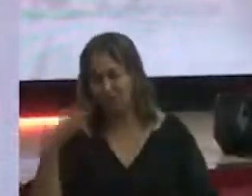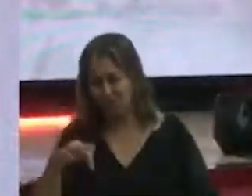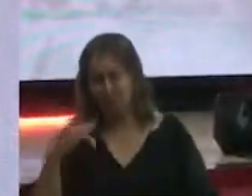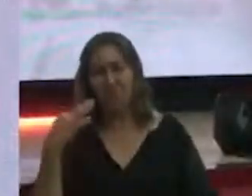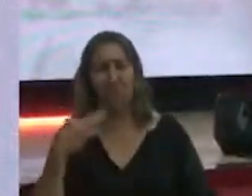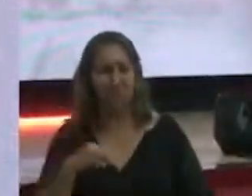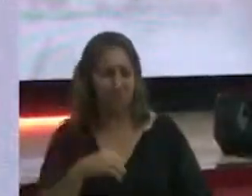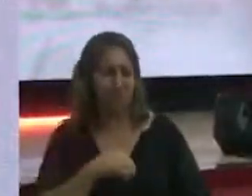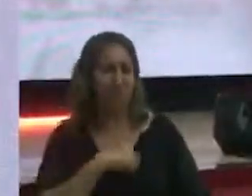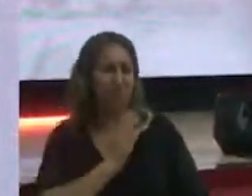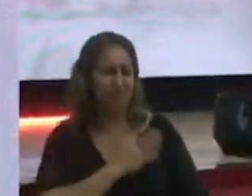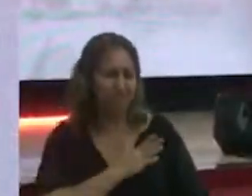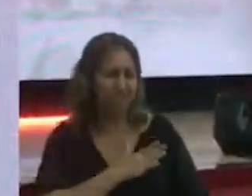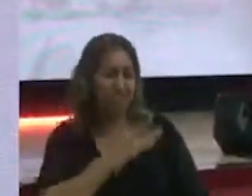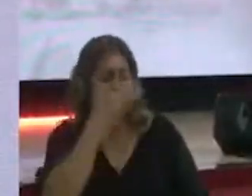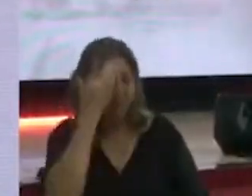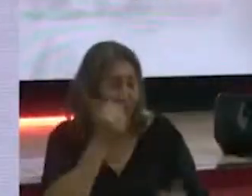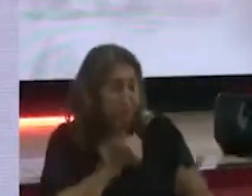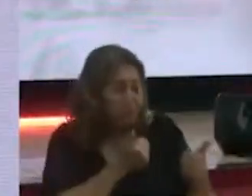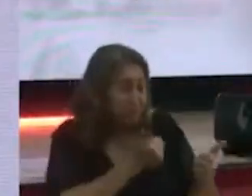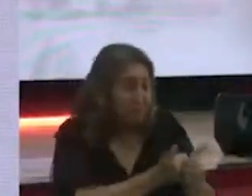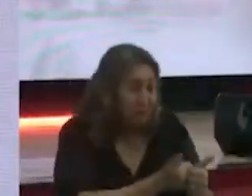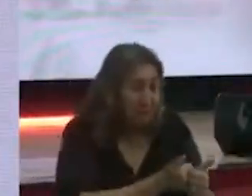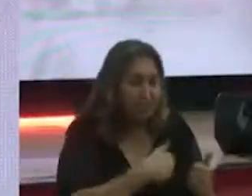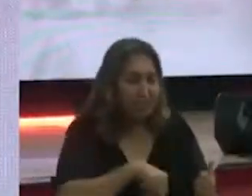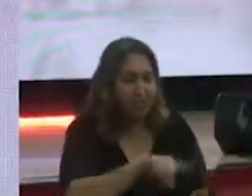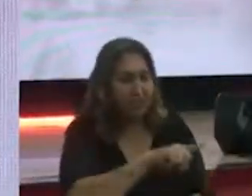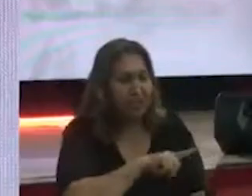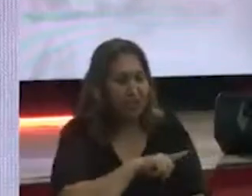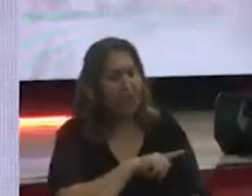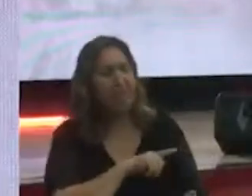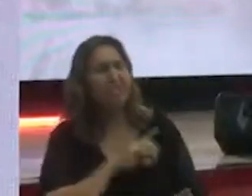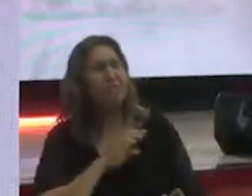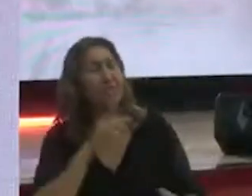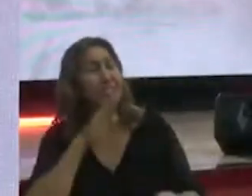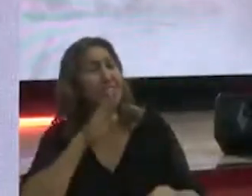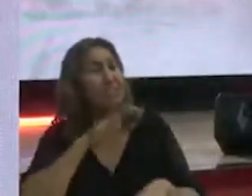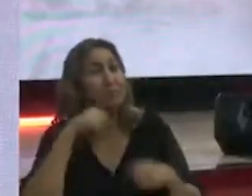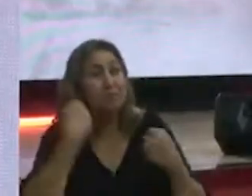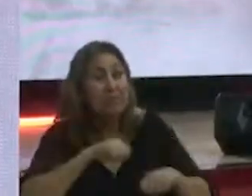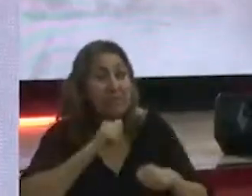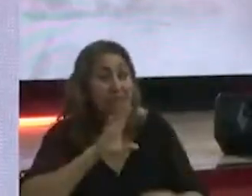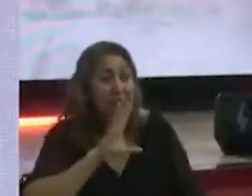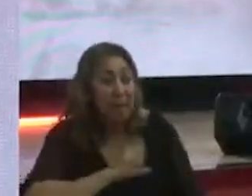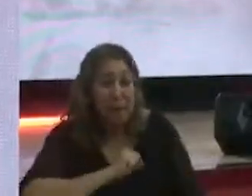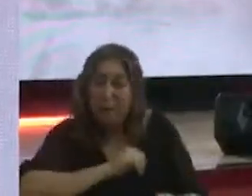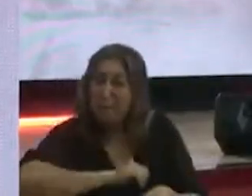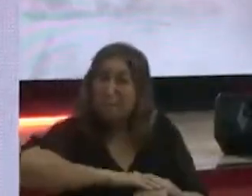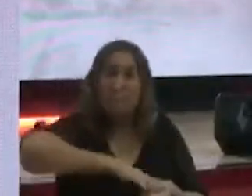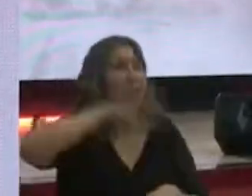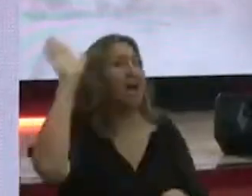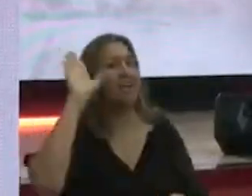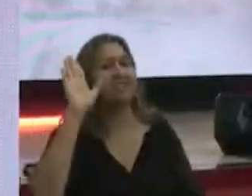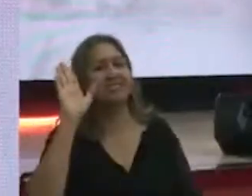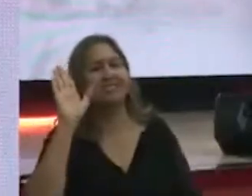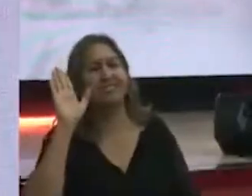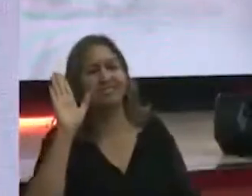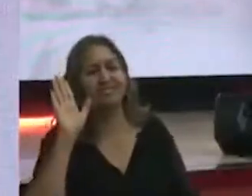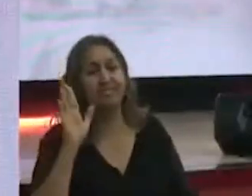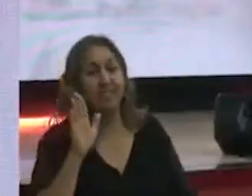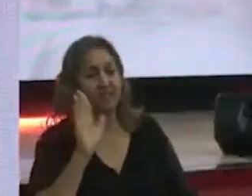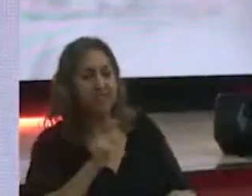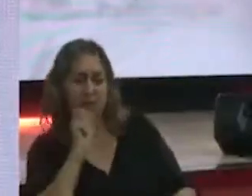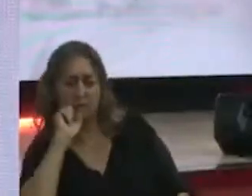ferimos as pessoas que nós deveríamos mais amar a ferida da pessoa